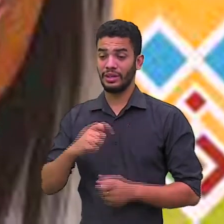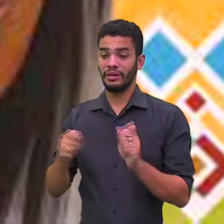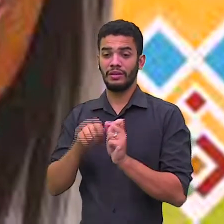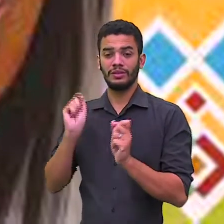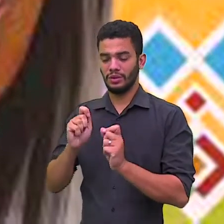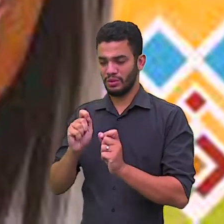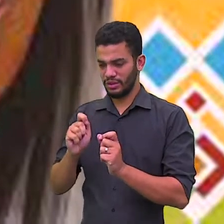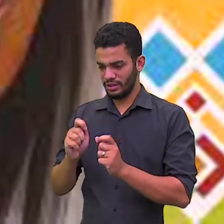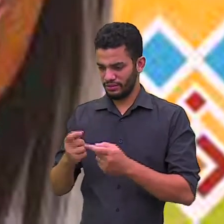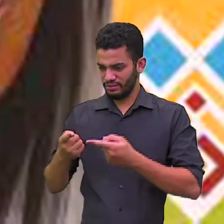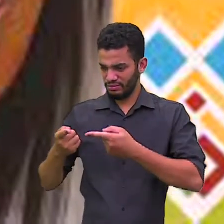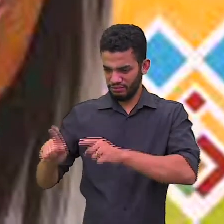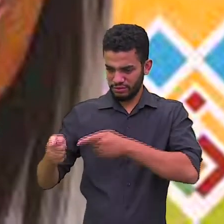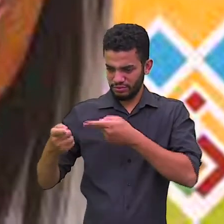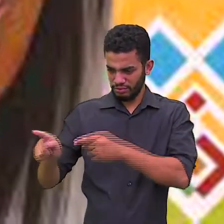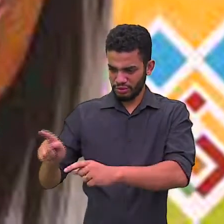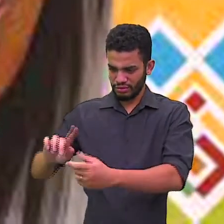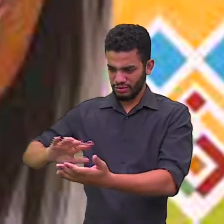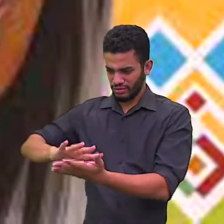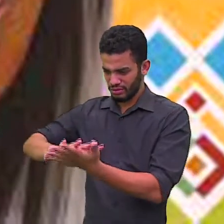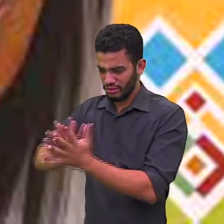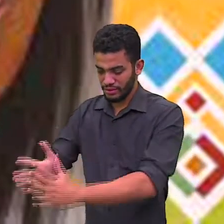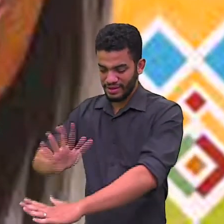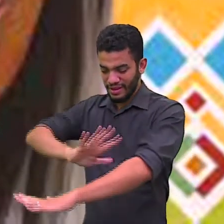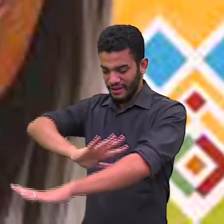afrodescendentes, são um reflexo direto de um